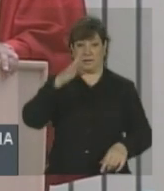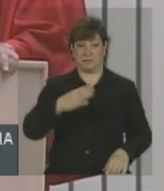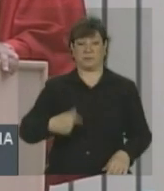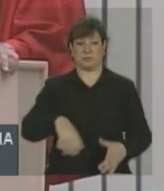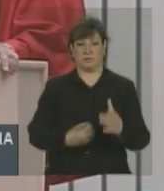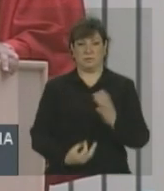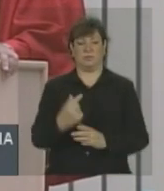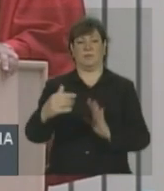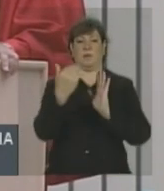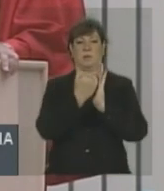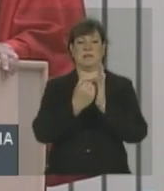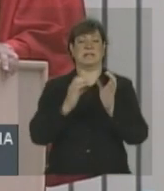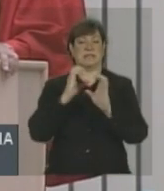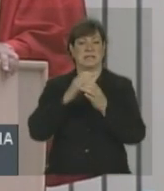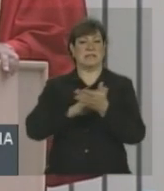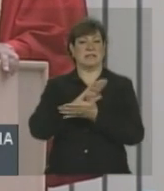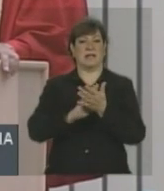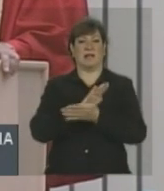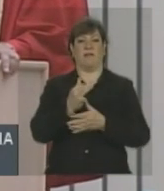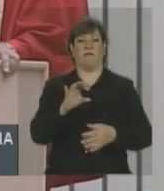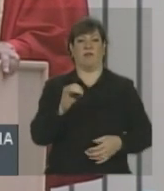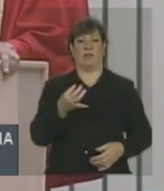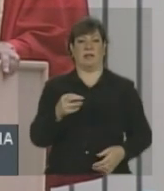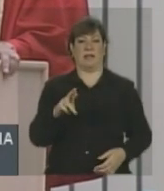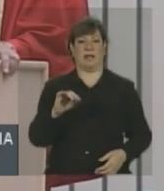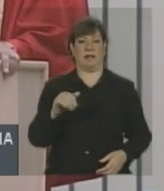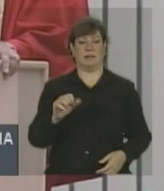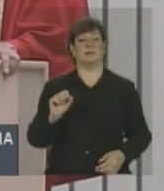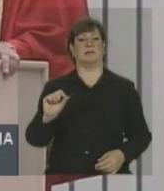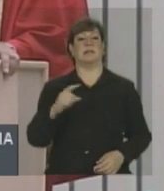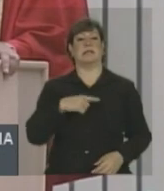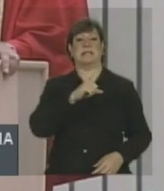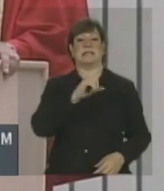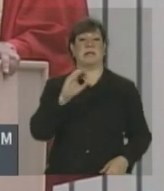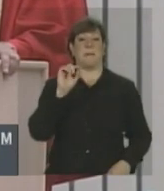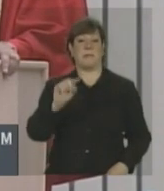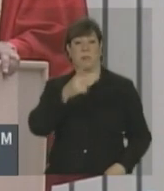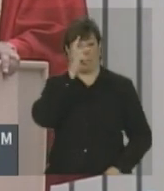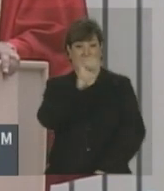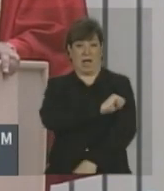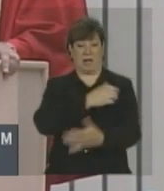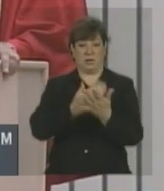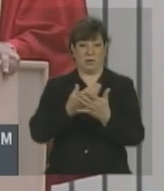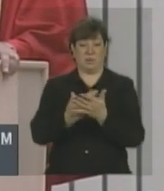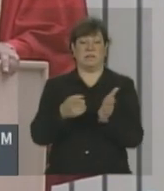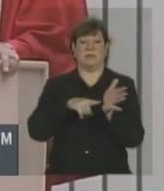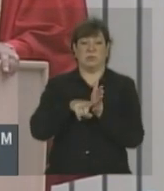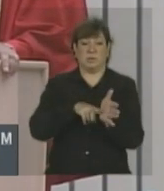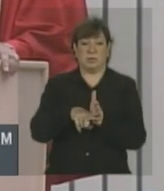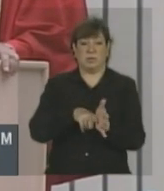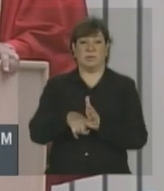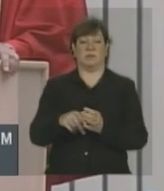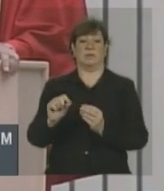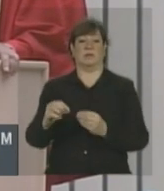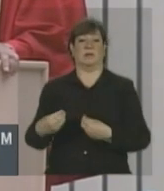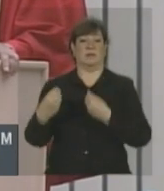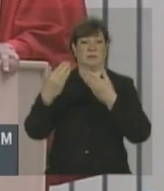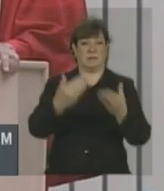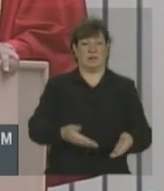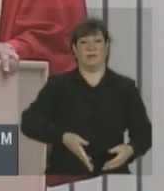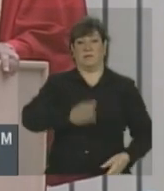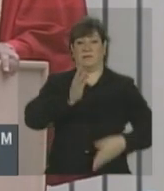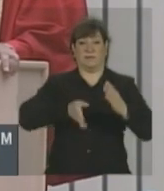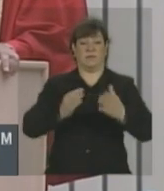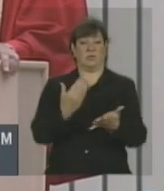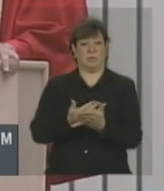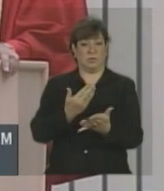Sem Fronteiras, pelo qual estamos enviando 100 mil estudantes e pesquisadores para formação em centros